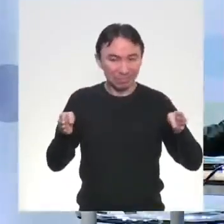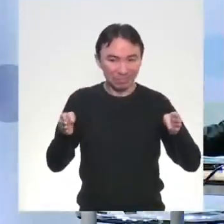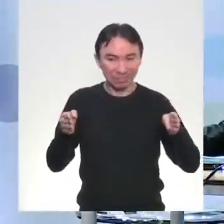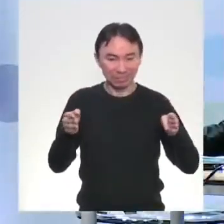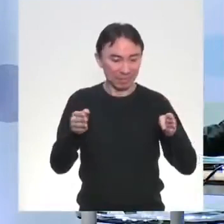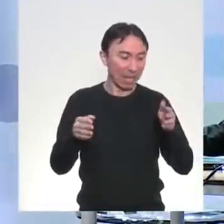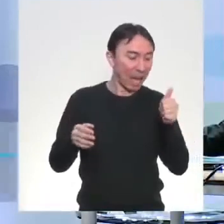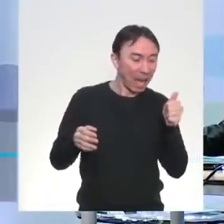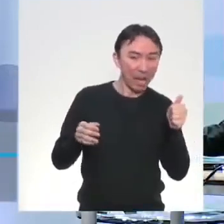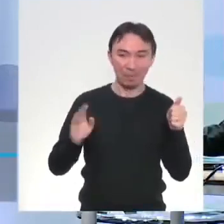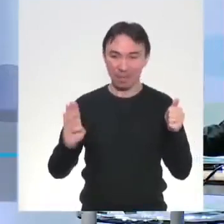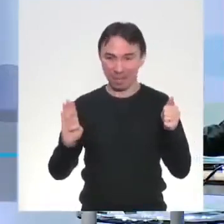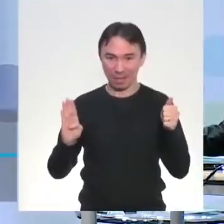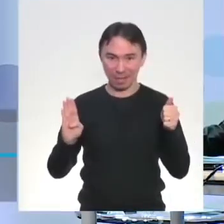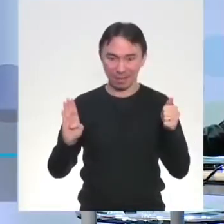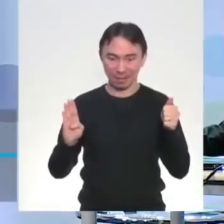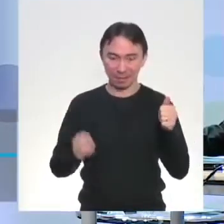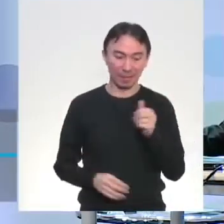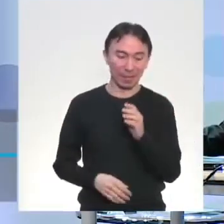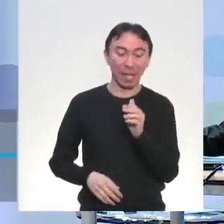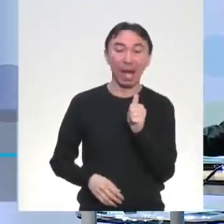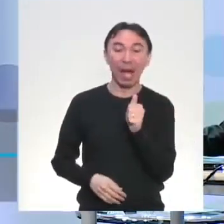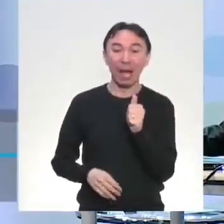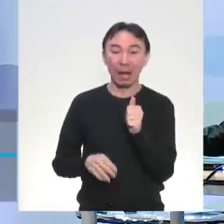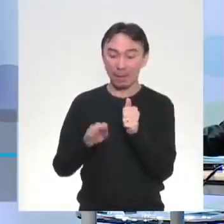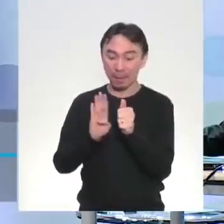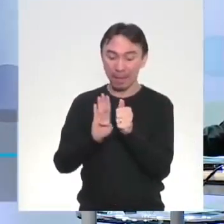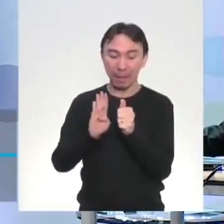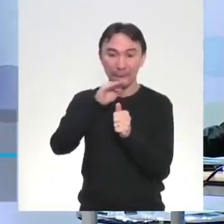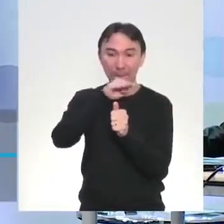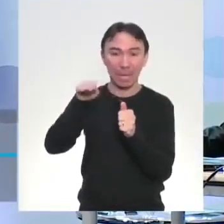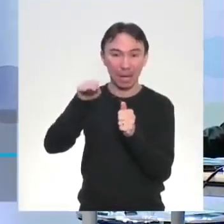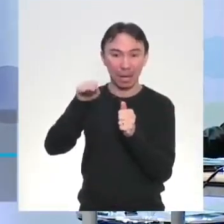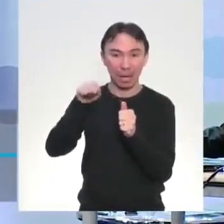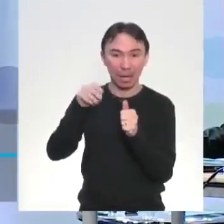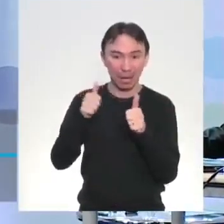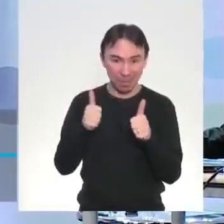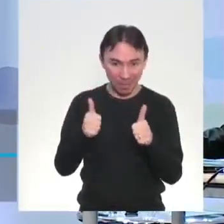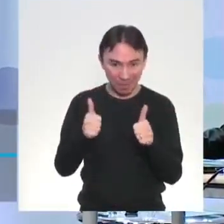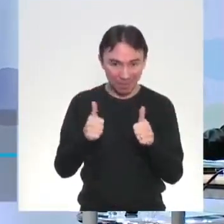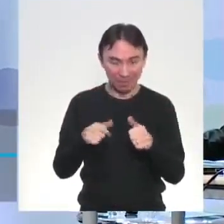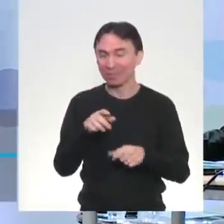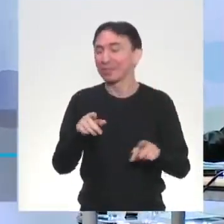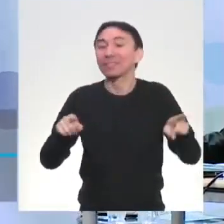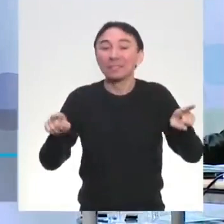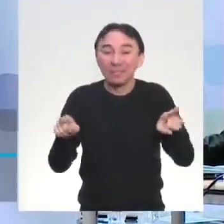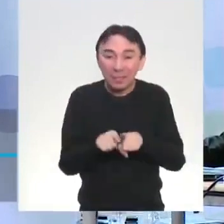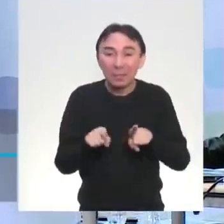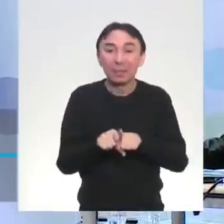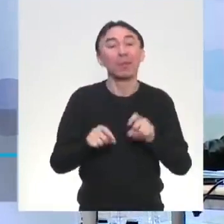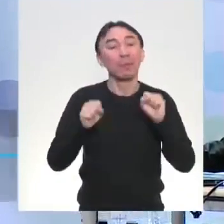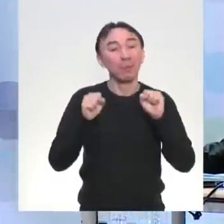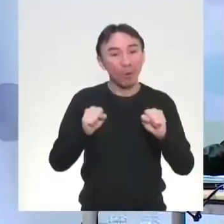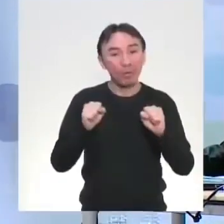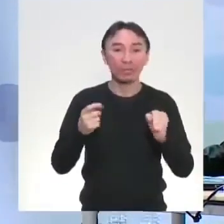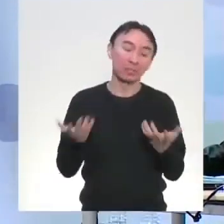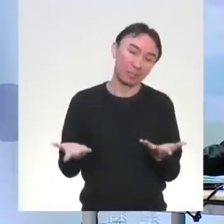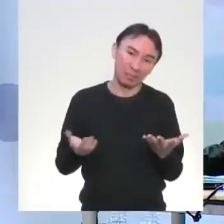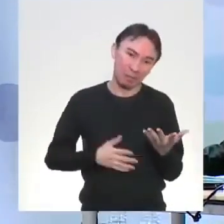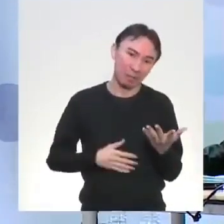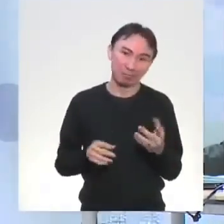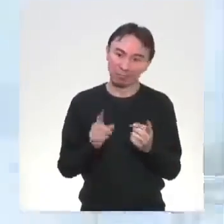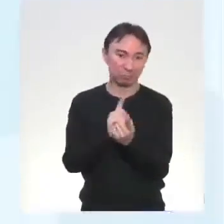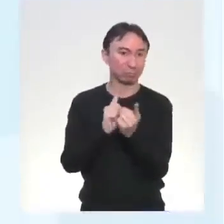de ponto de vista também. Porque além de chamá-lo de AB, você também pode chamá-lo de BA,